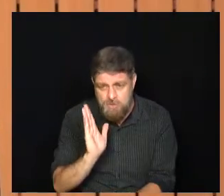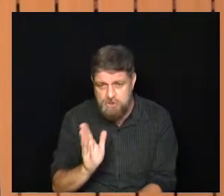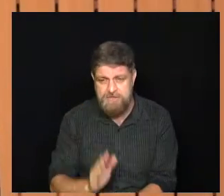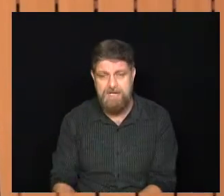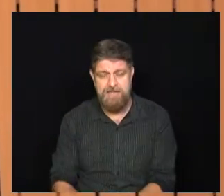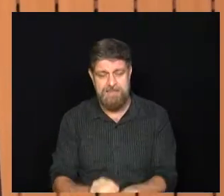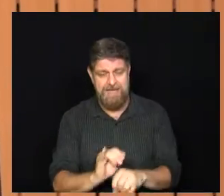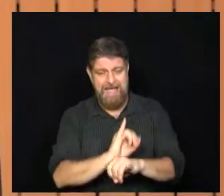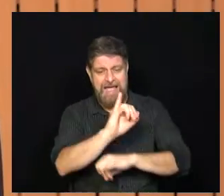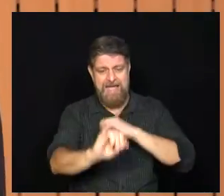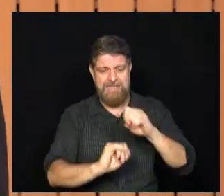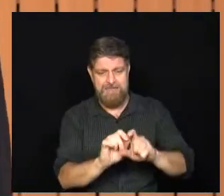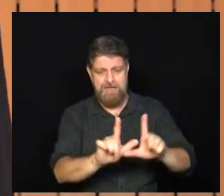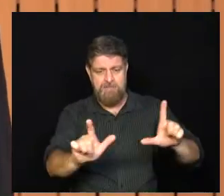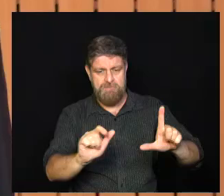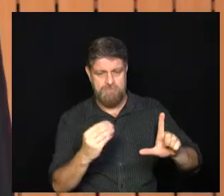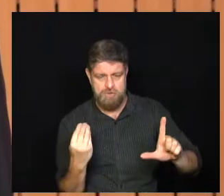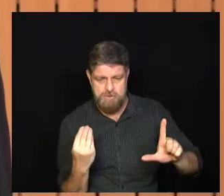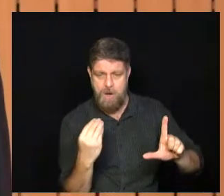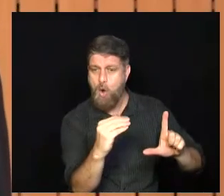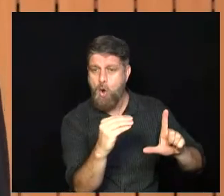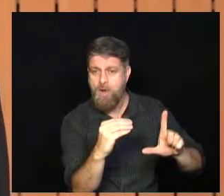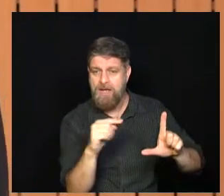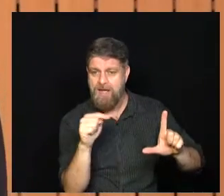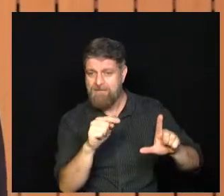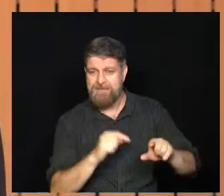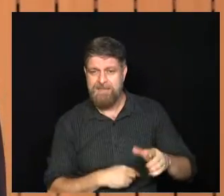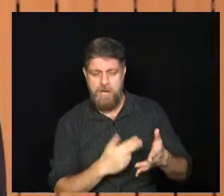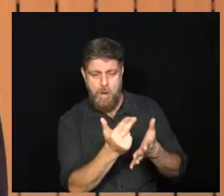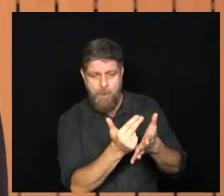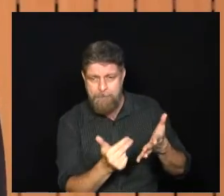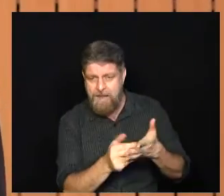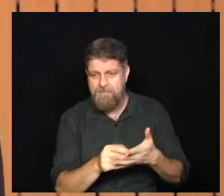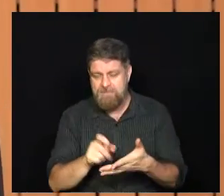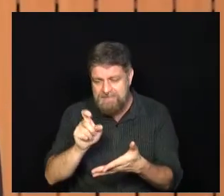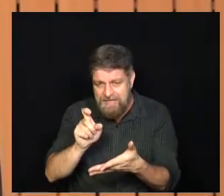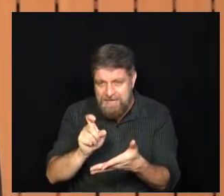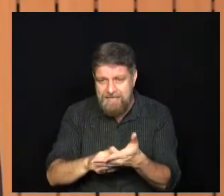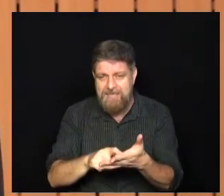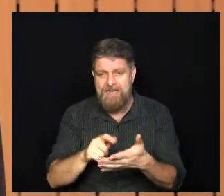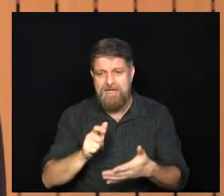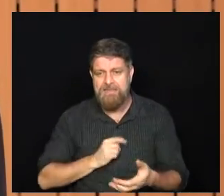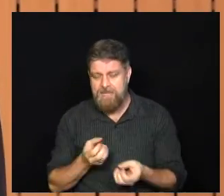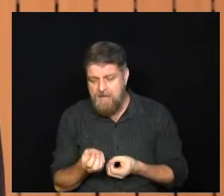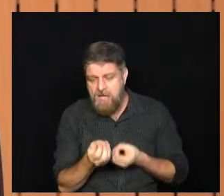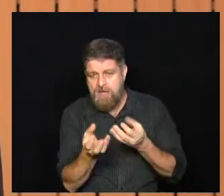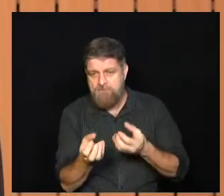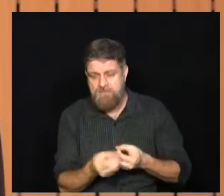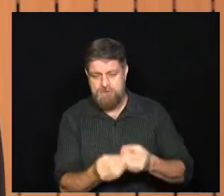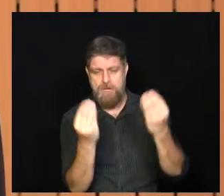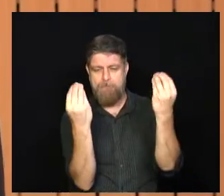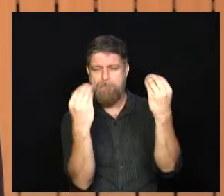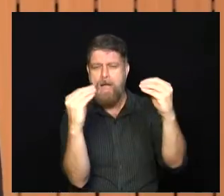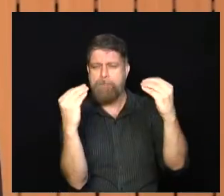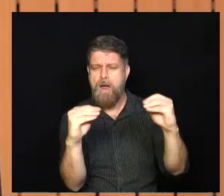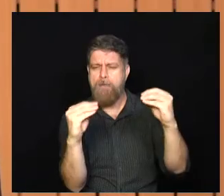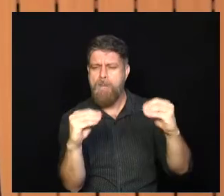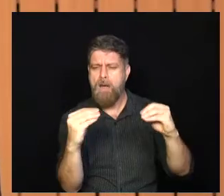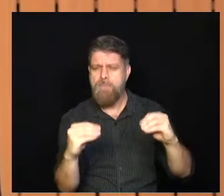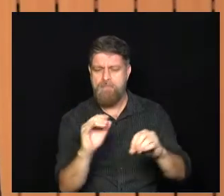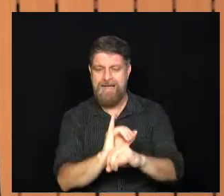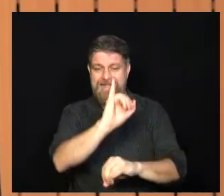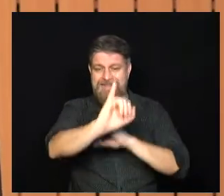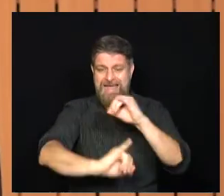na internet para que todos possam ver, e tem um mapinha que você clica e tem todas as informações. Só